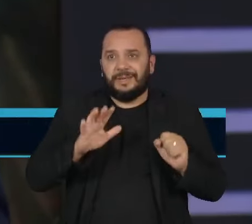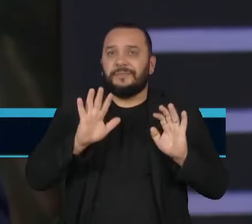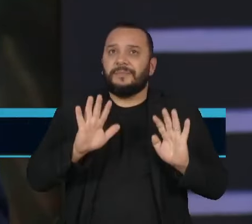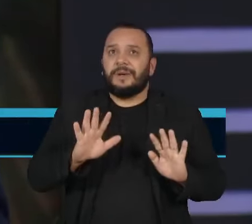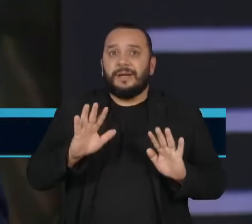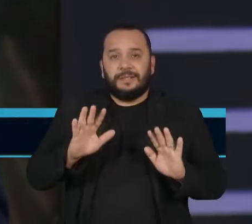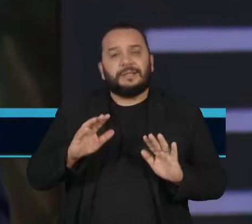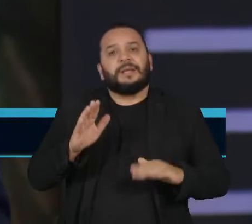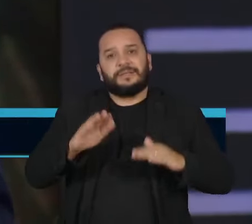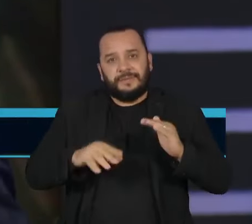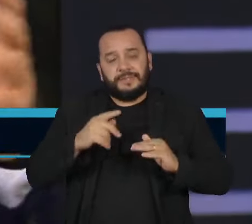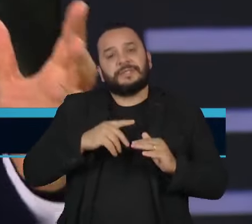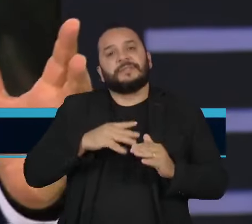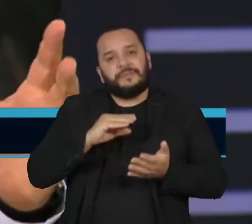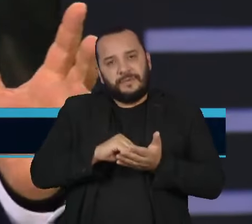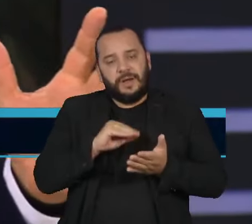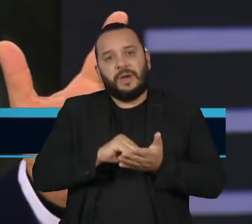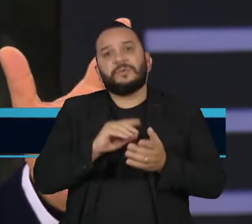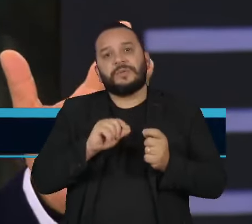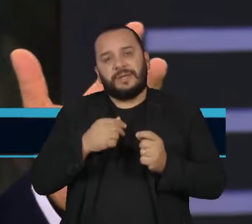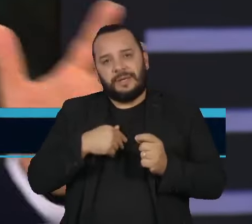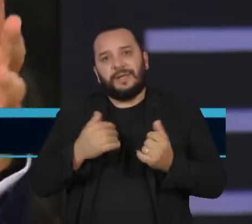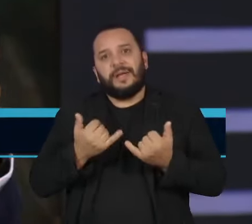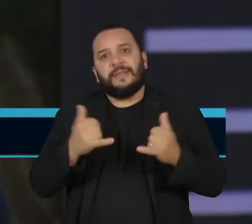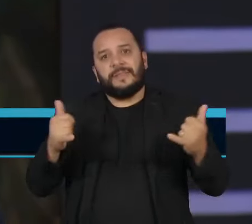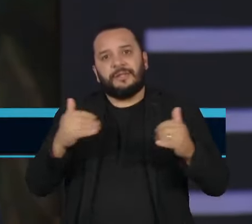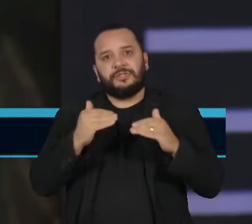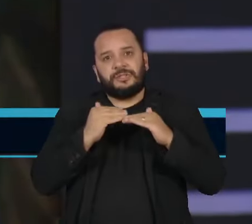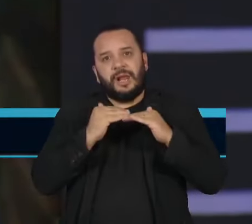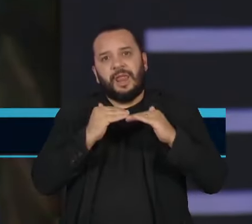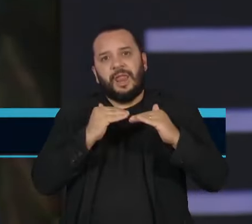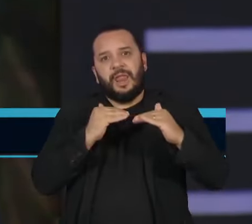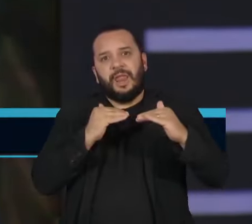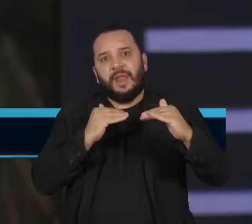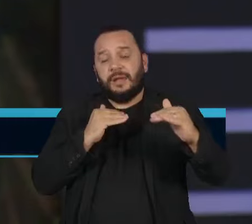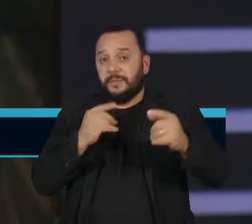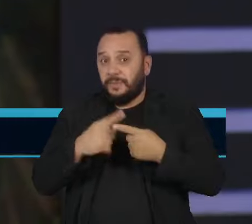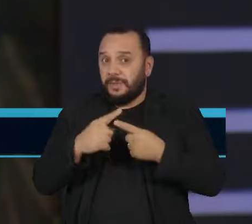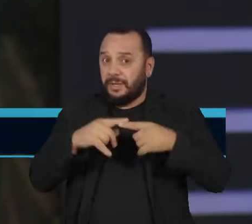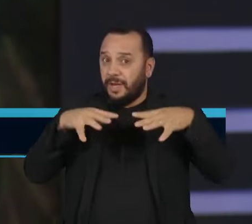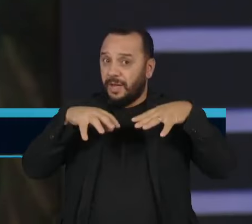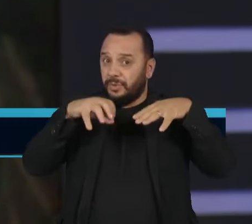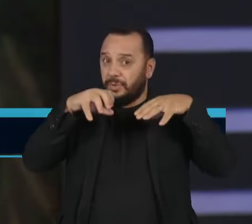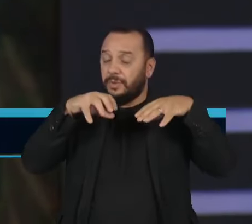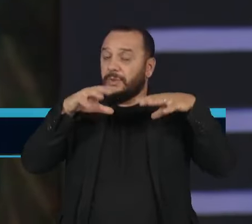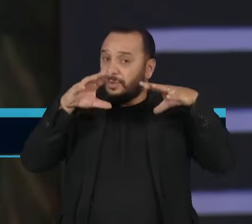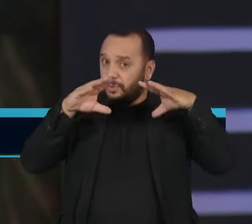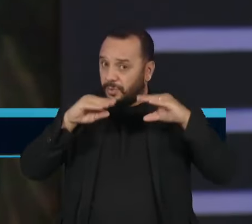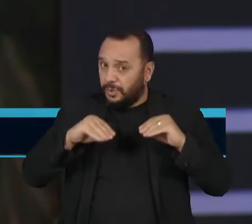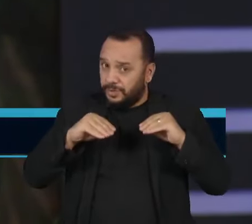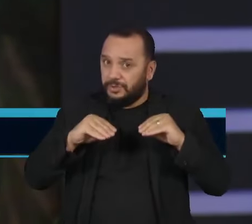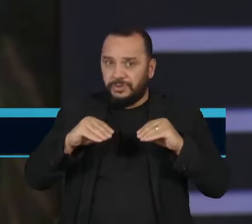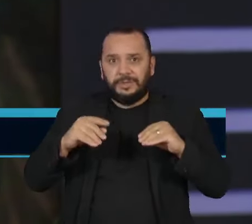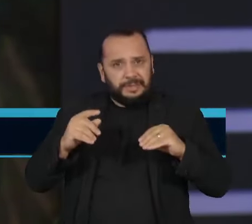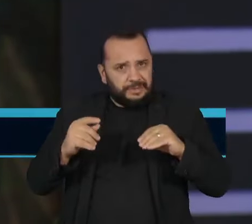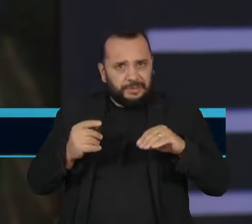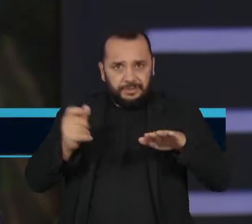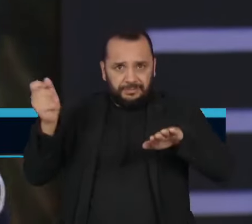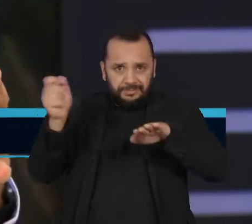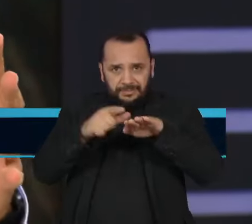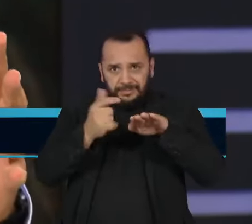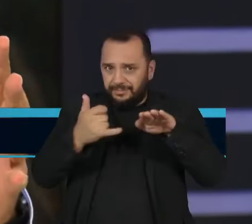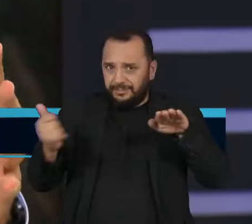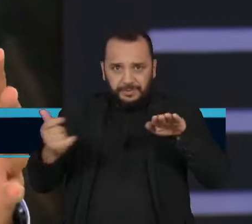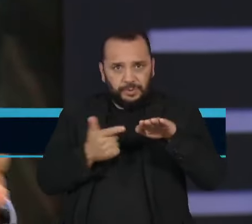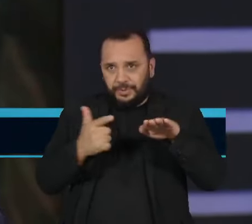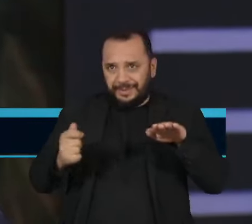energia firme, né? Quando nós entramos na noite, por exemplo, a energia solar não participa mais, certo? Quando